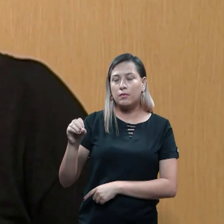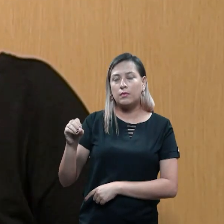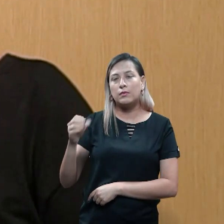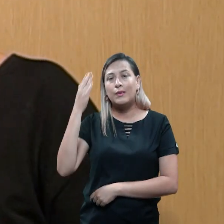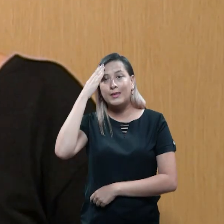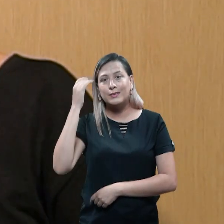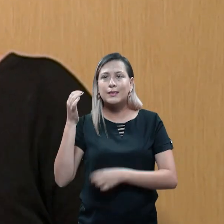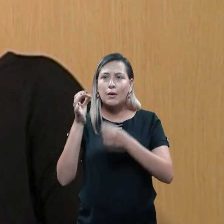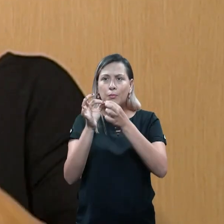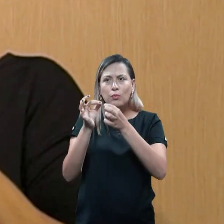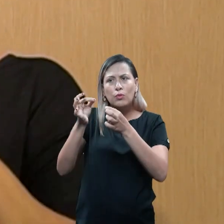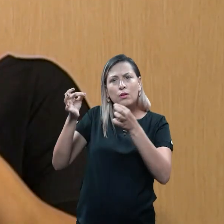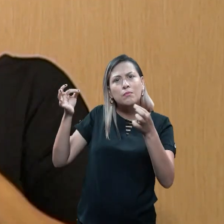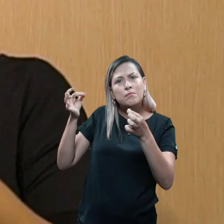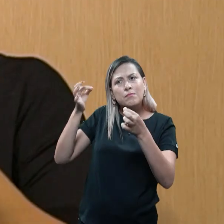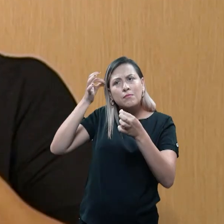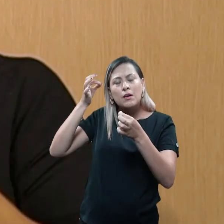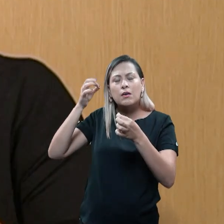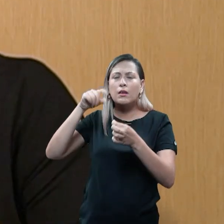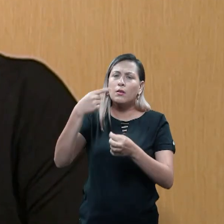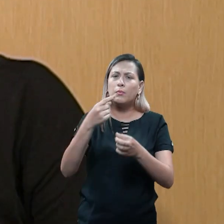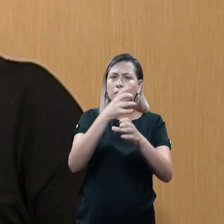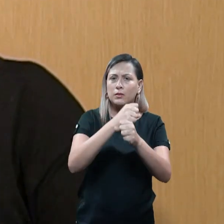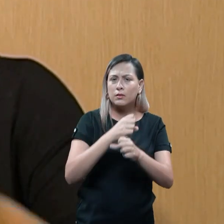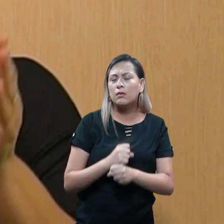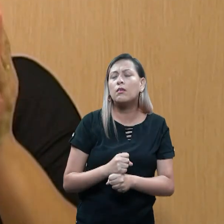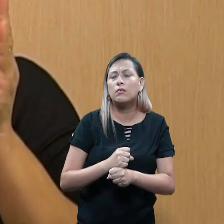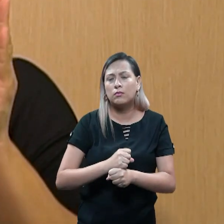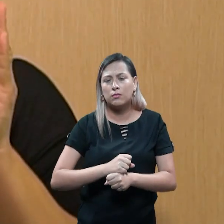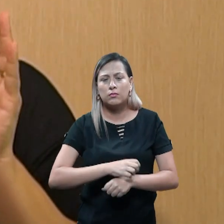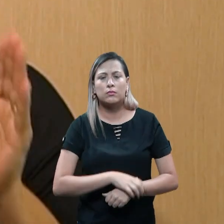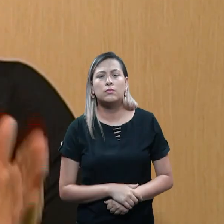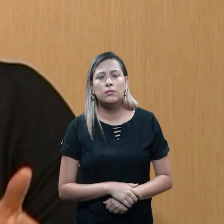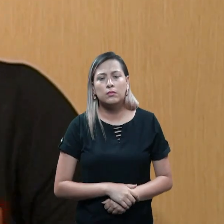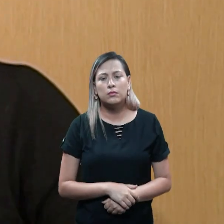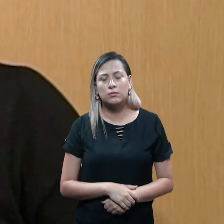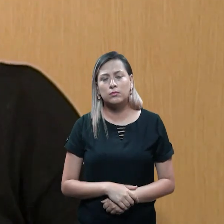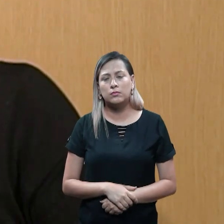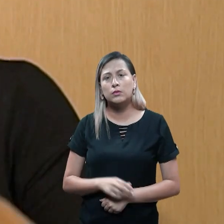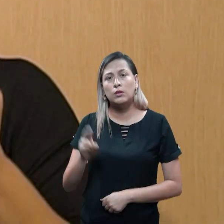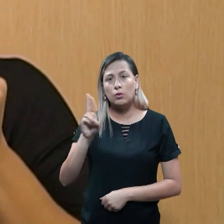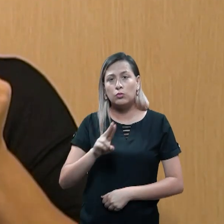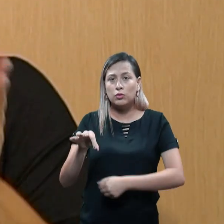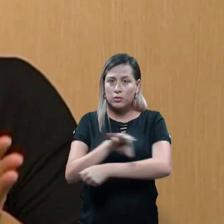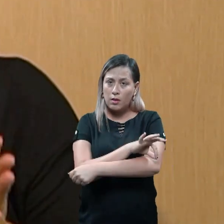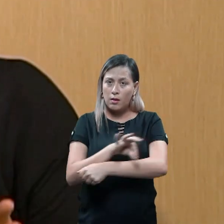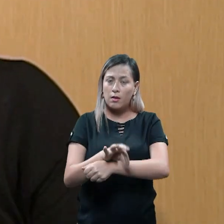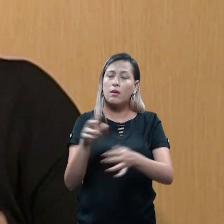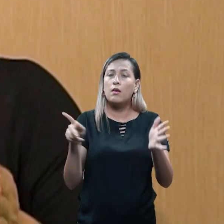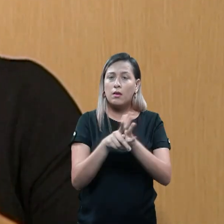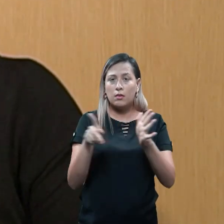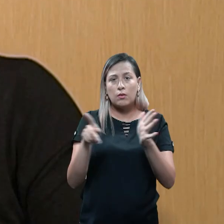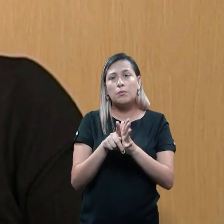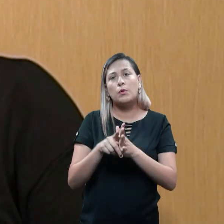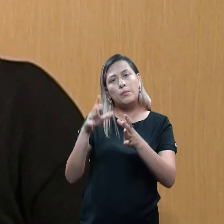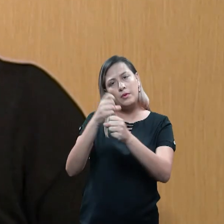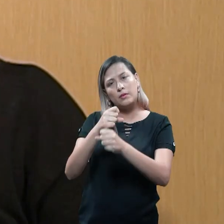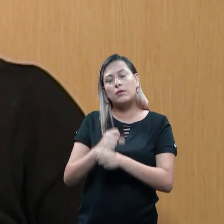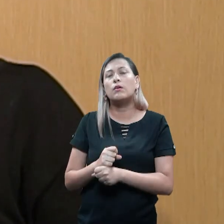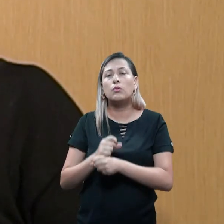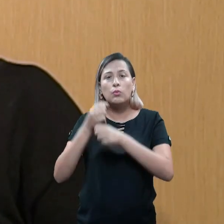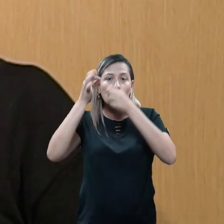o cálculo. Depois que você pega esses dois pontos, você vem com o paquímetro e calcula o tamanho